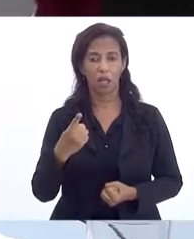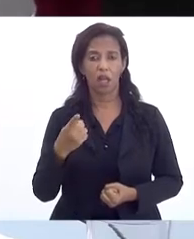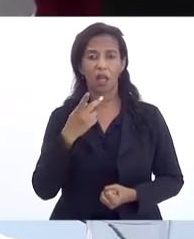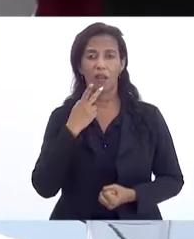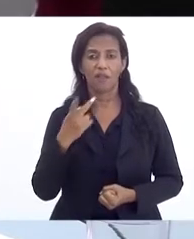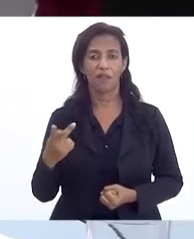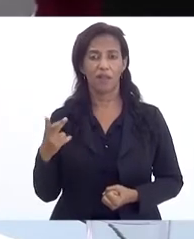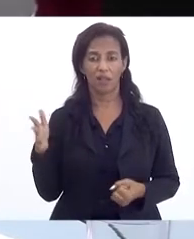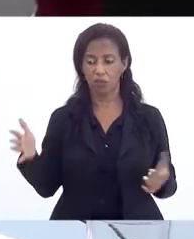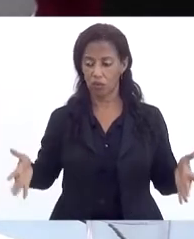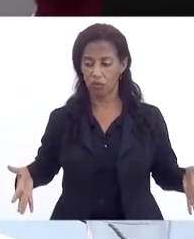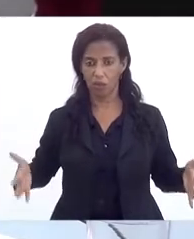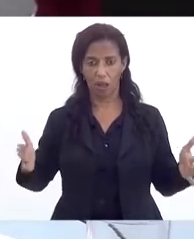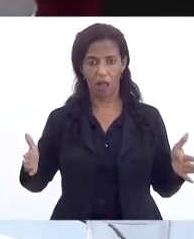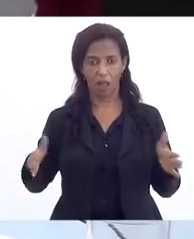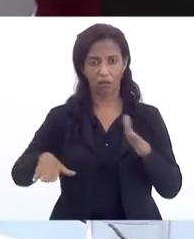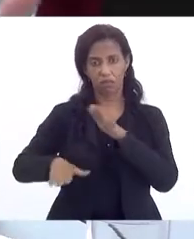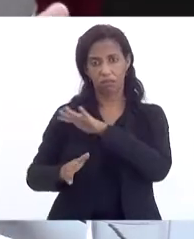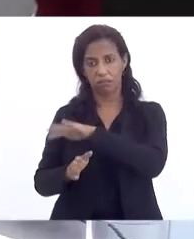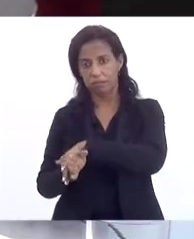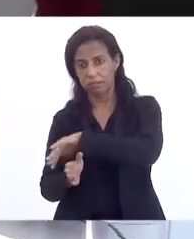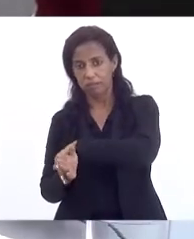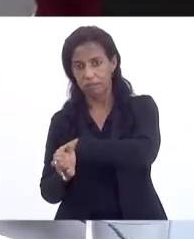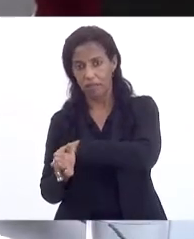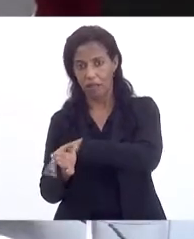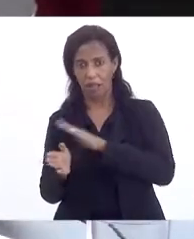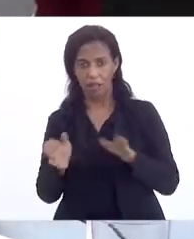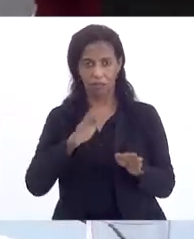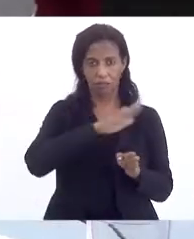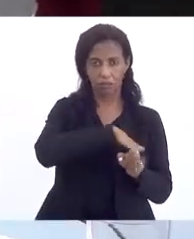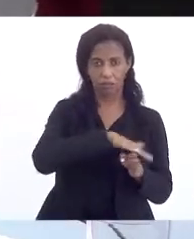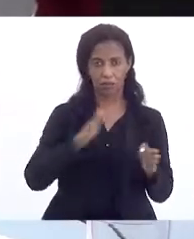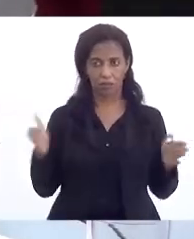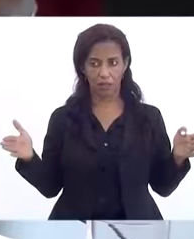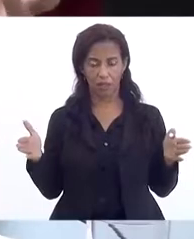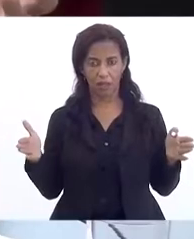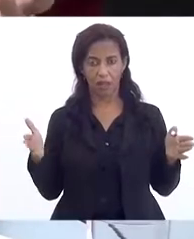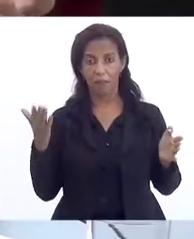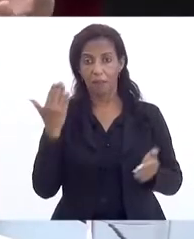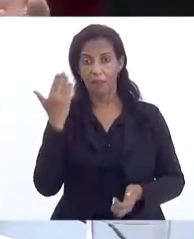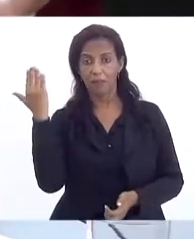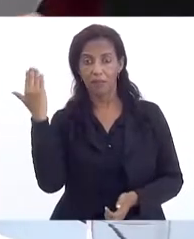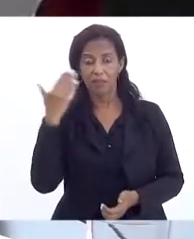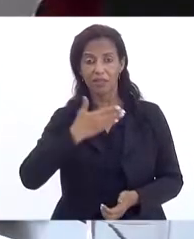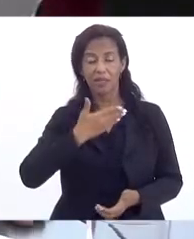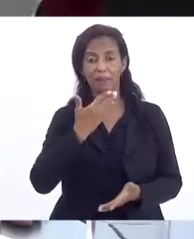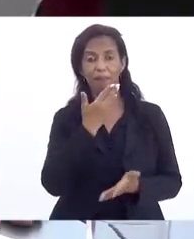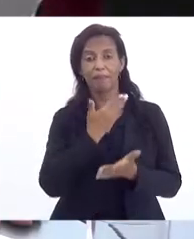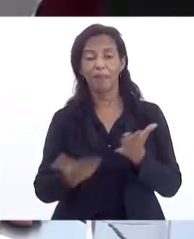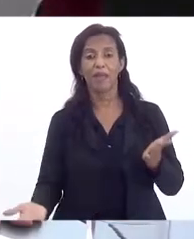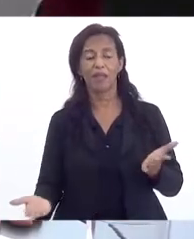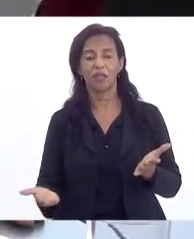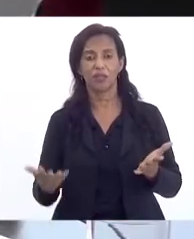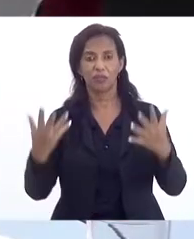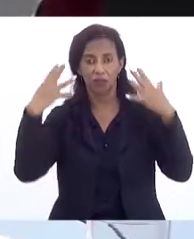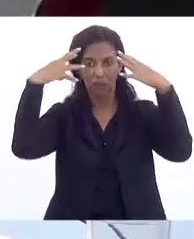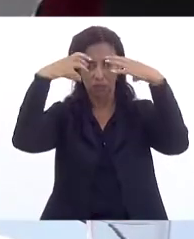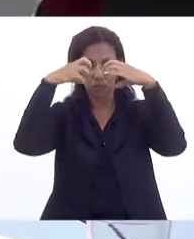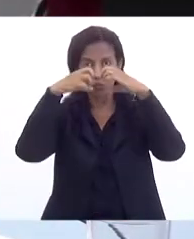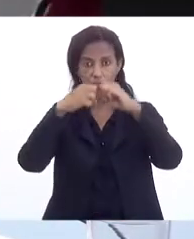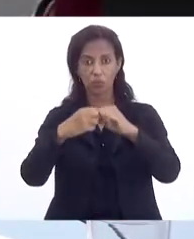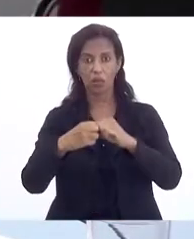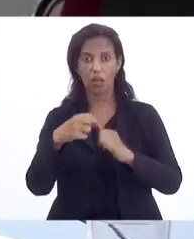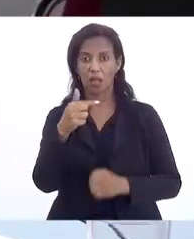só nas laterais. Mas quebra a visibilidade. Você perde. Mas essa é a mais clara de todas. Pois é, querido,